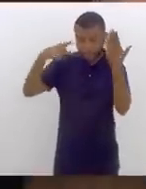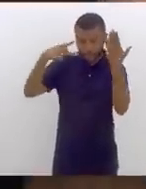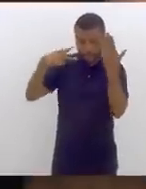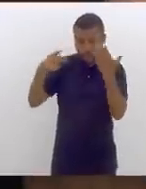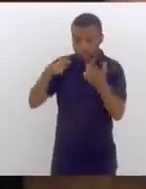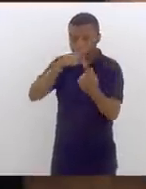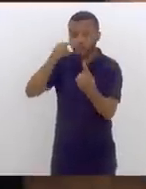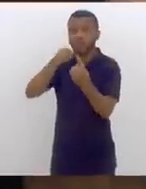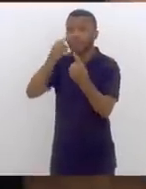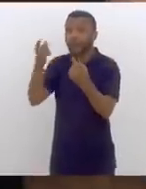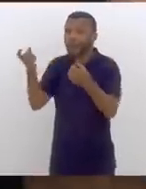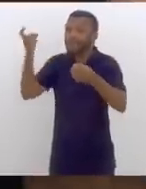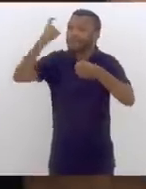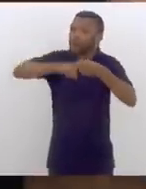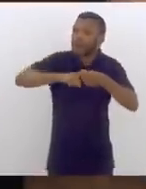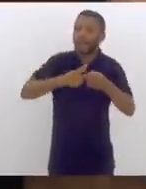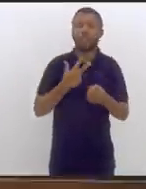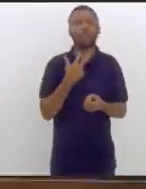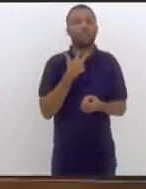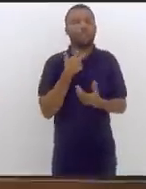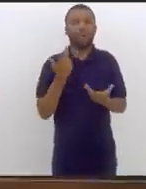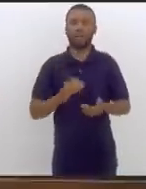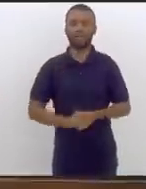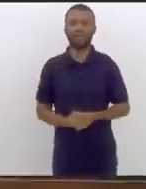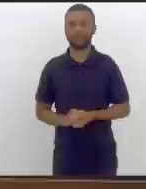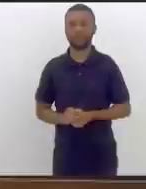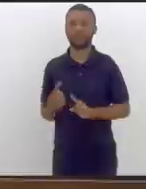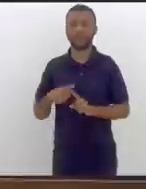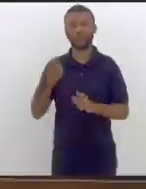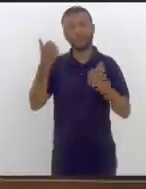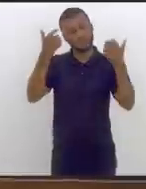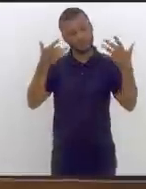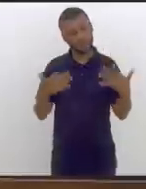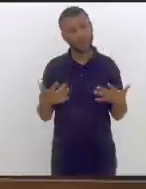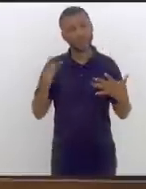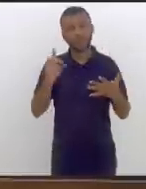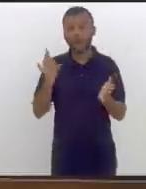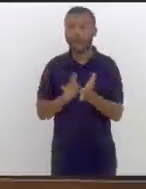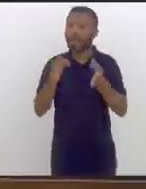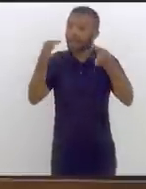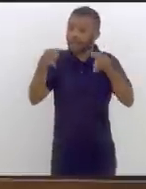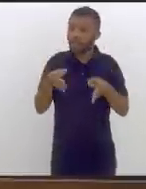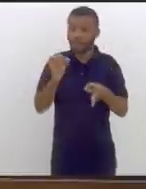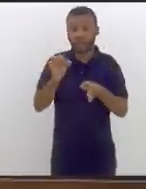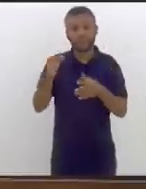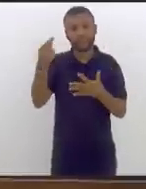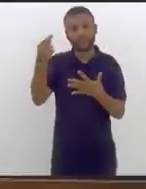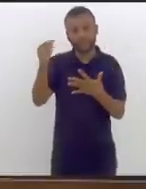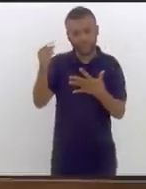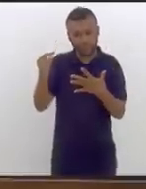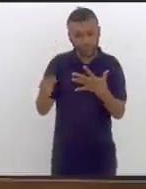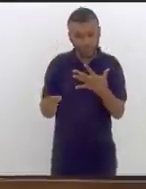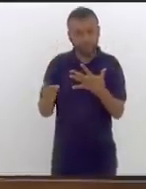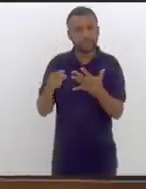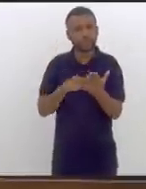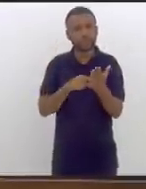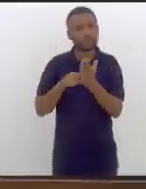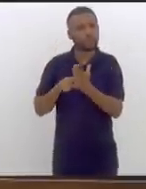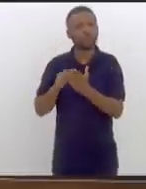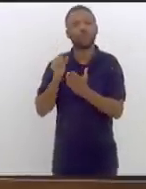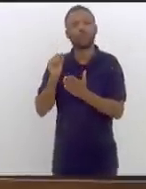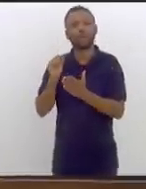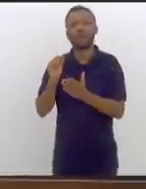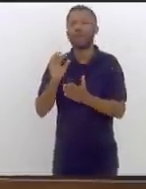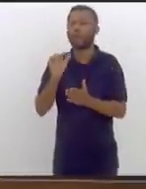retornar Não não pode nós vamos entrar porque eu falei sobre exatamente todas essas questões Ele me trouxe uma questão de um